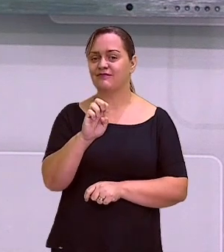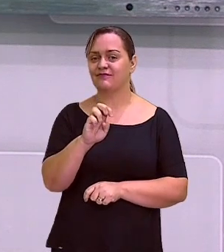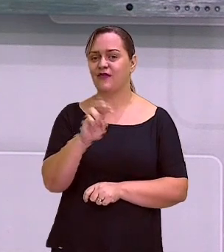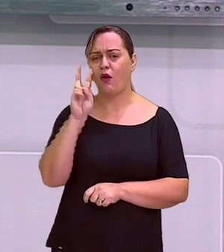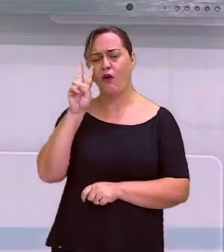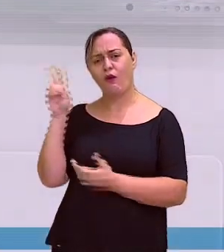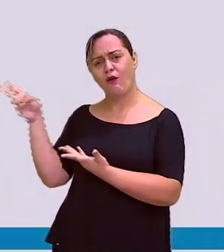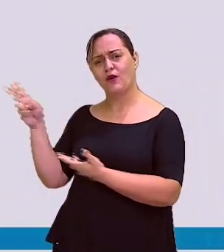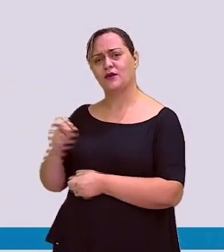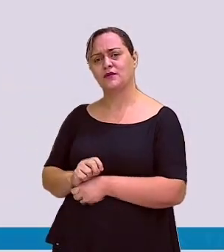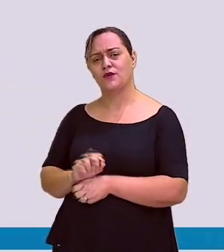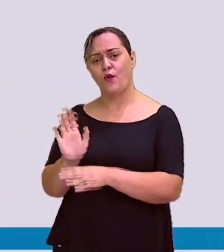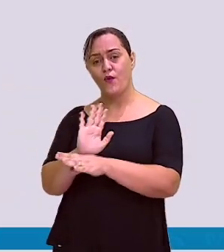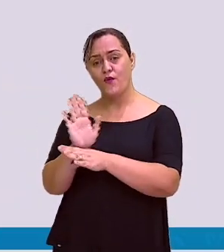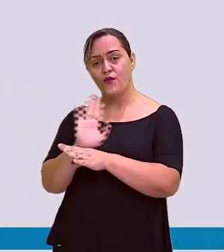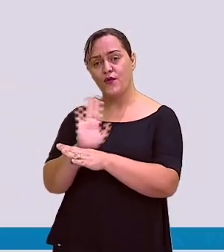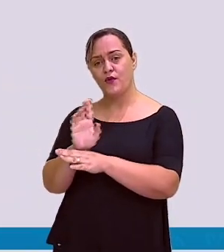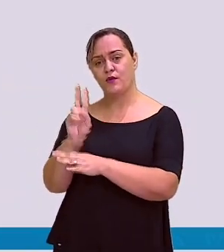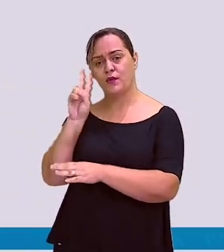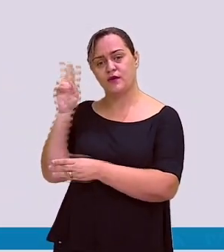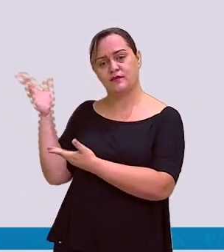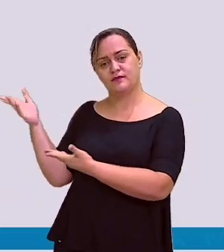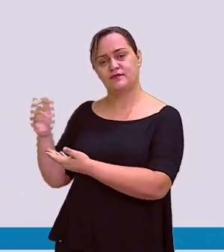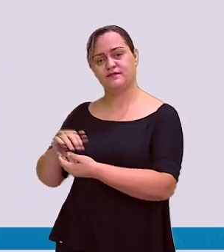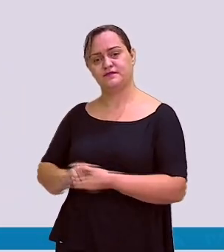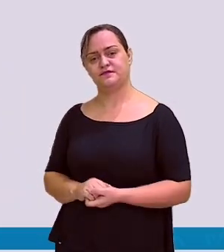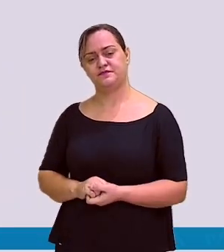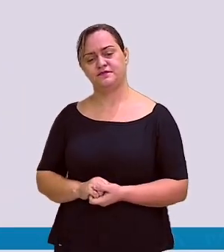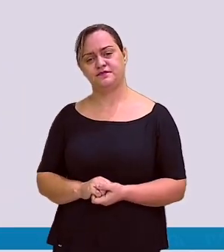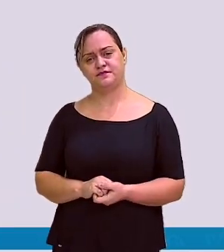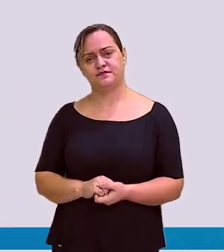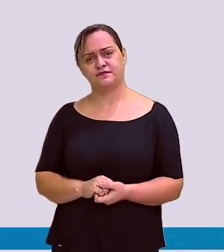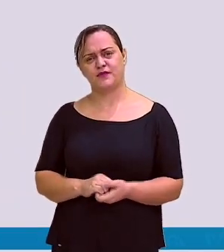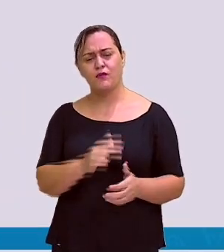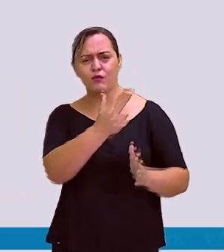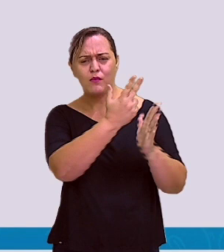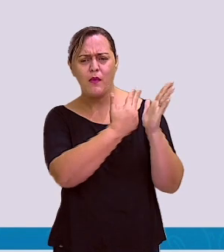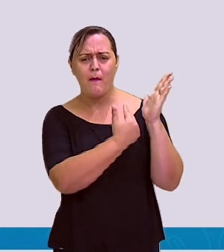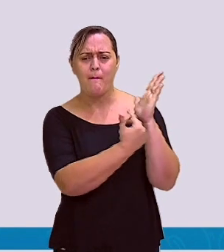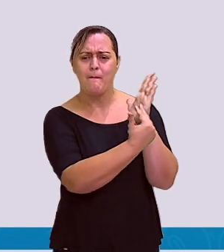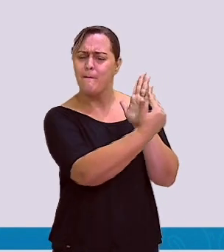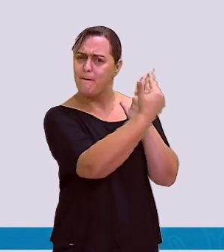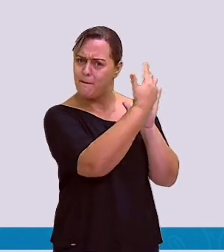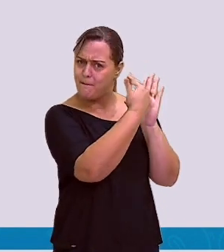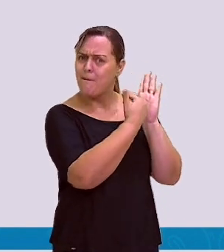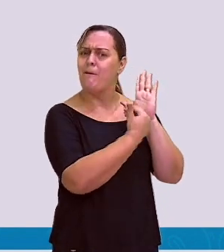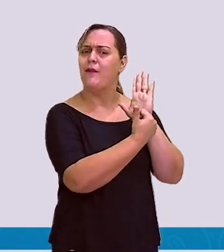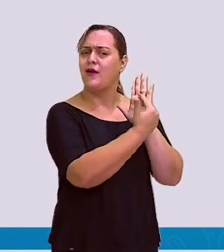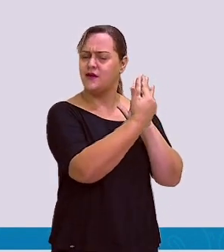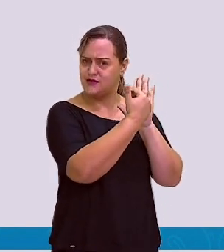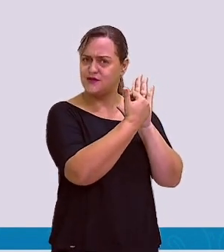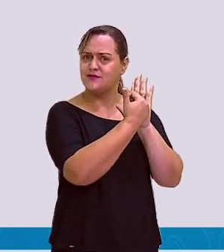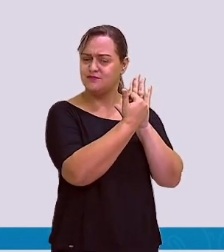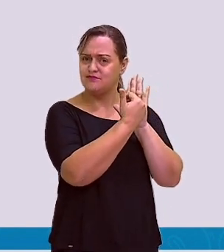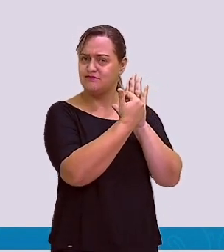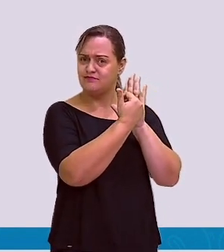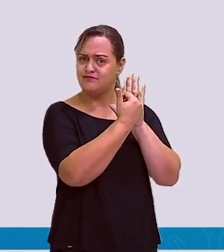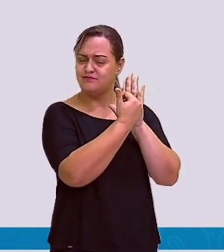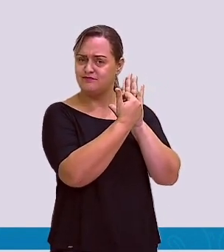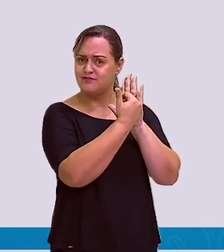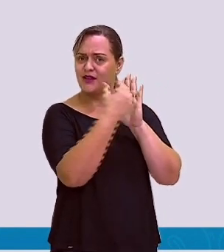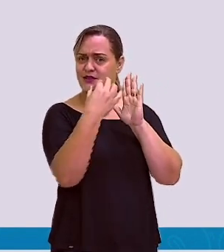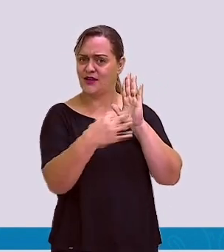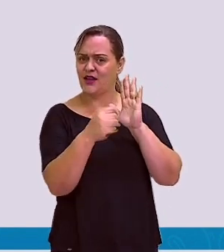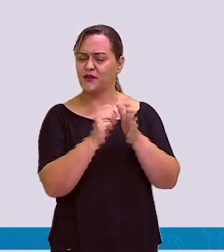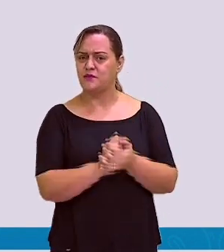Olha aqui o Black Maria. Olha que imagem fantástica. Quando nós conseguimos comparar essas imagens com